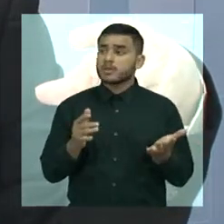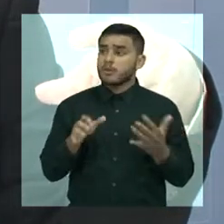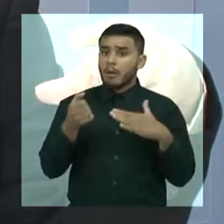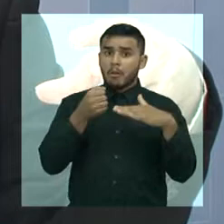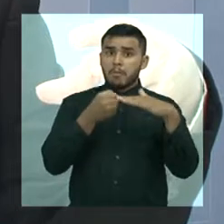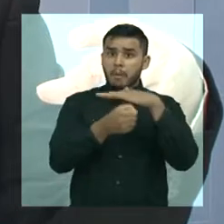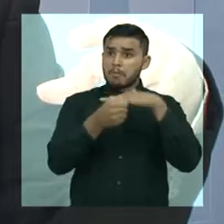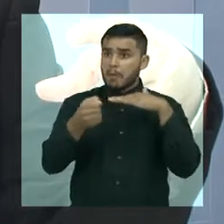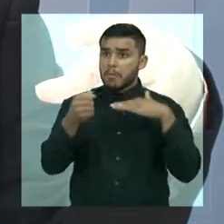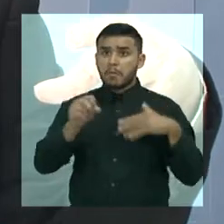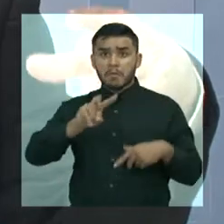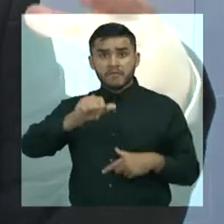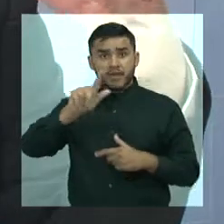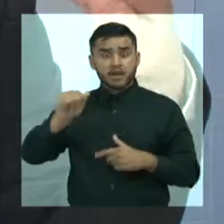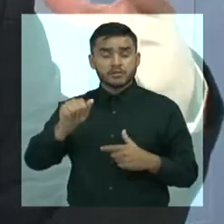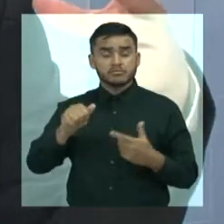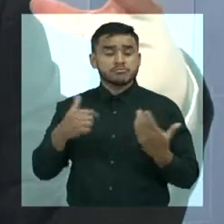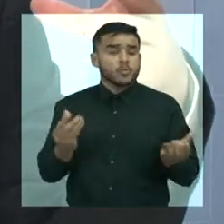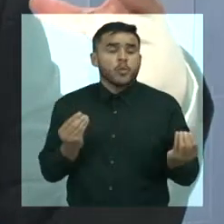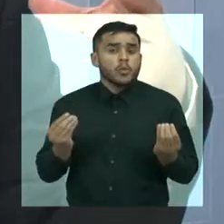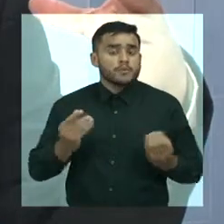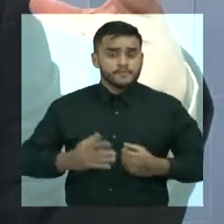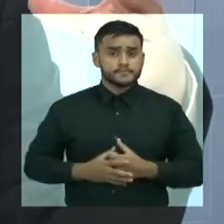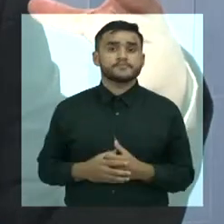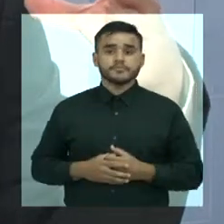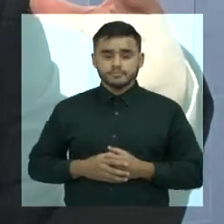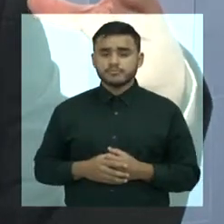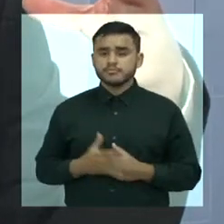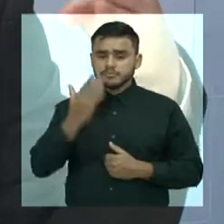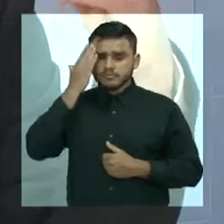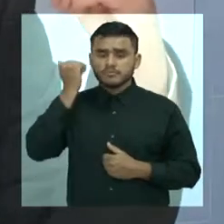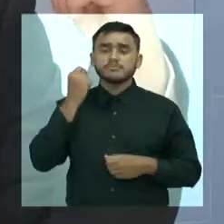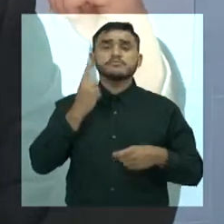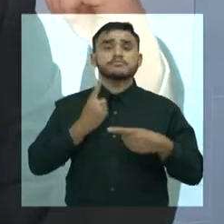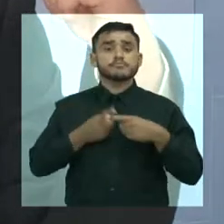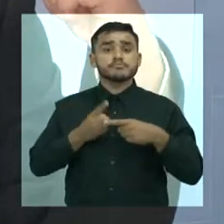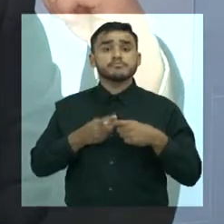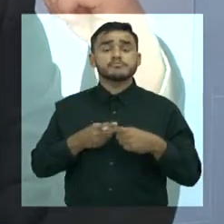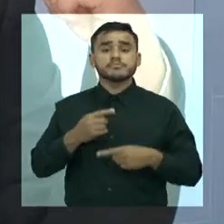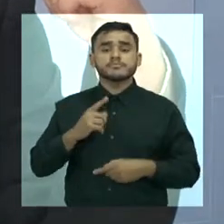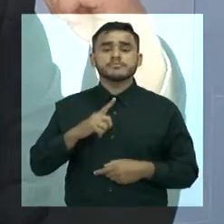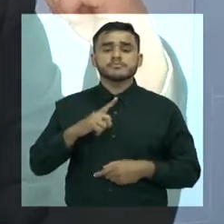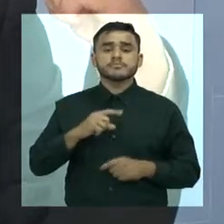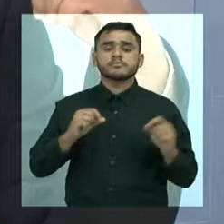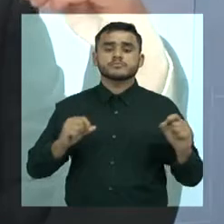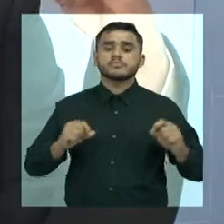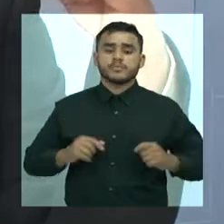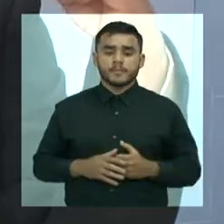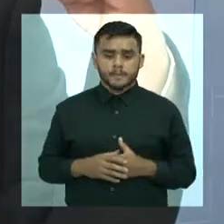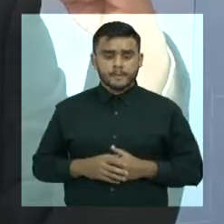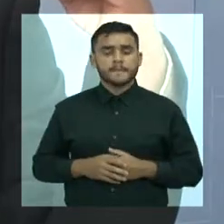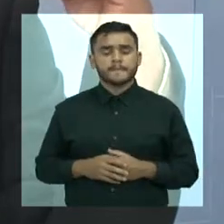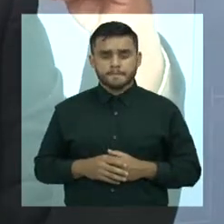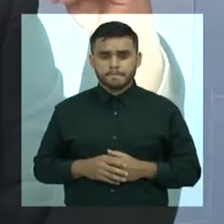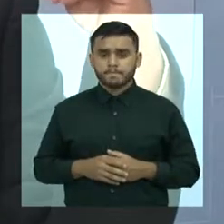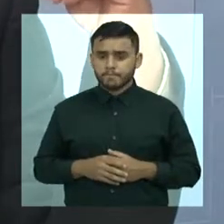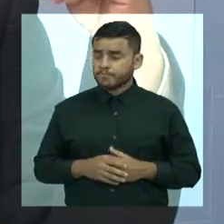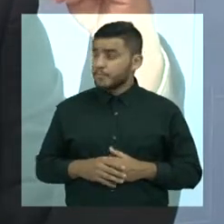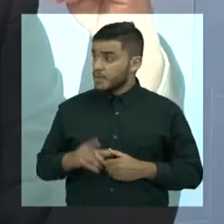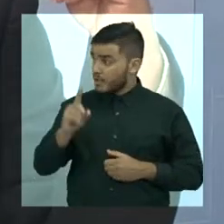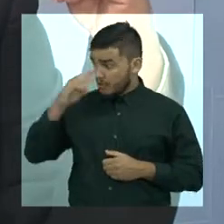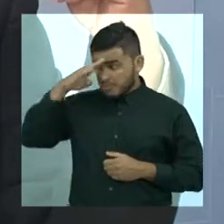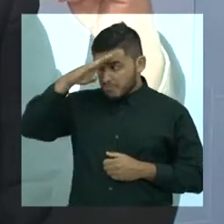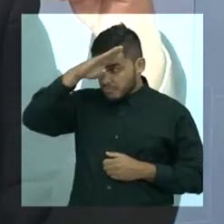cargos, e o ponto mais fundamental, que é o terceiro, que a gente pode colocar também, o presidente Jair